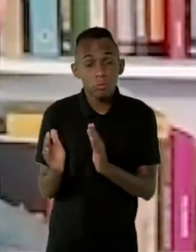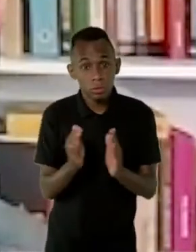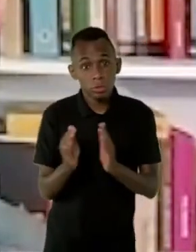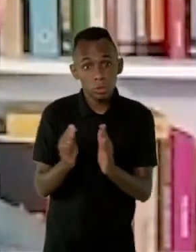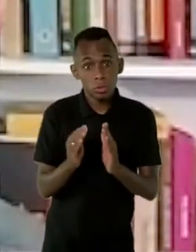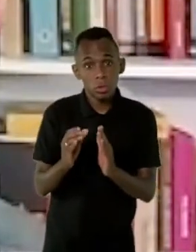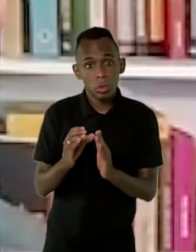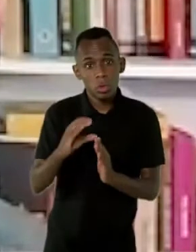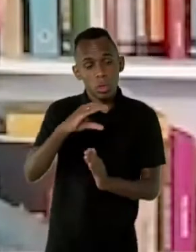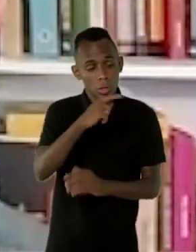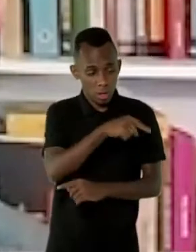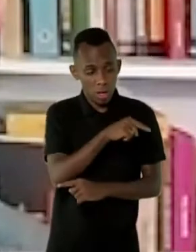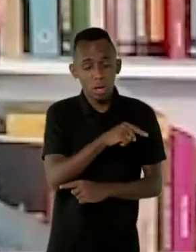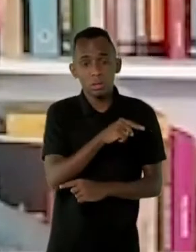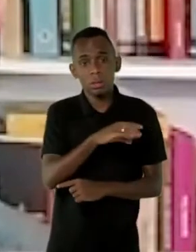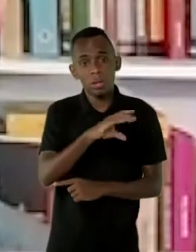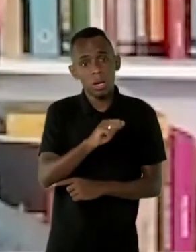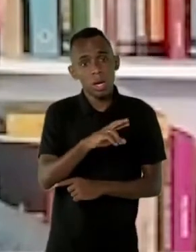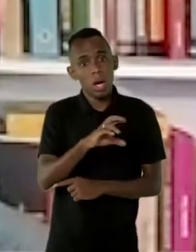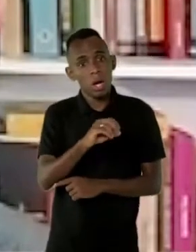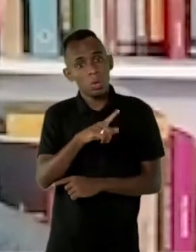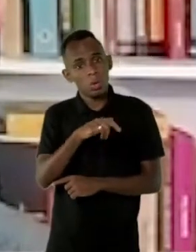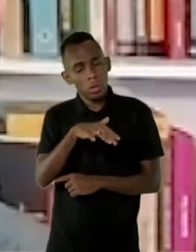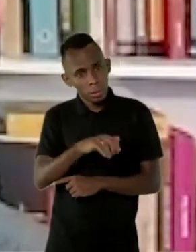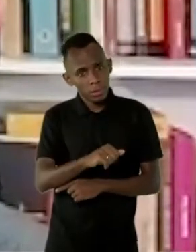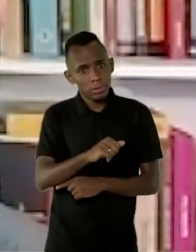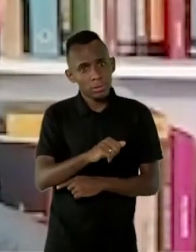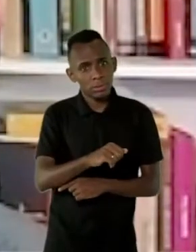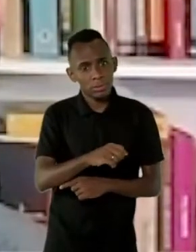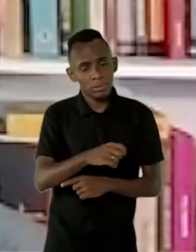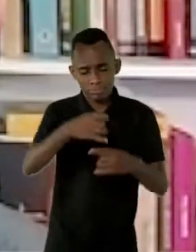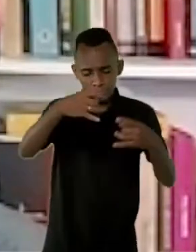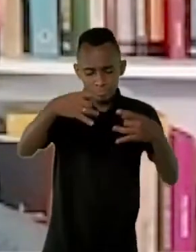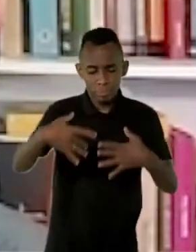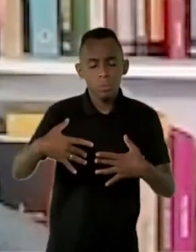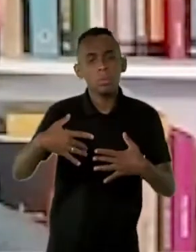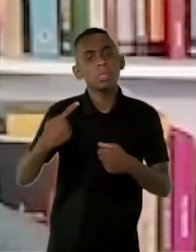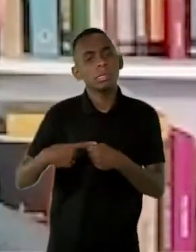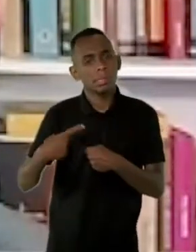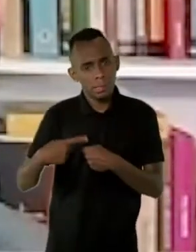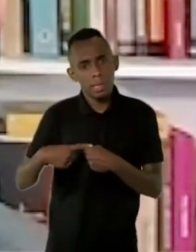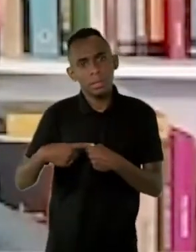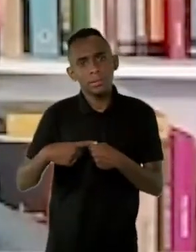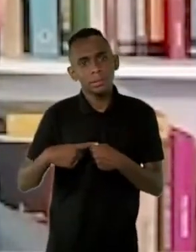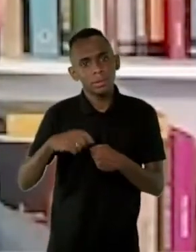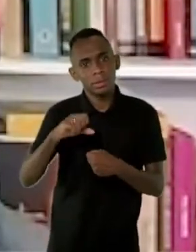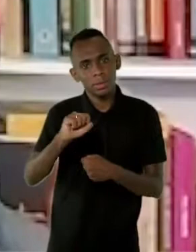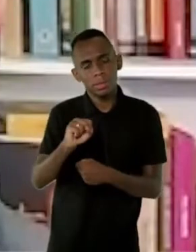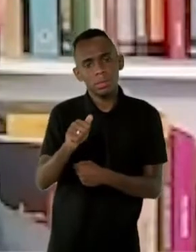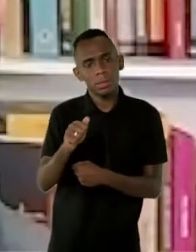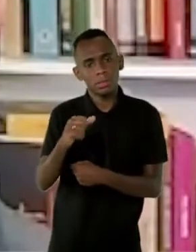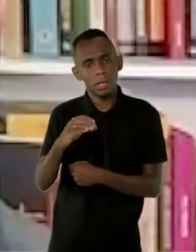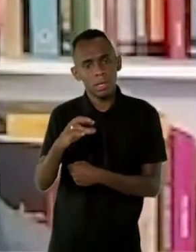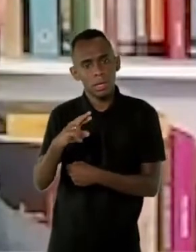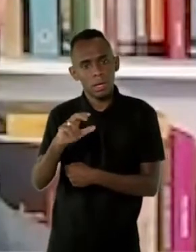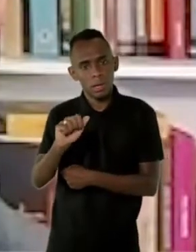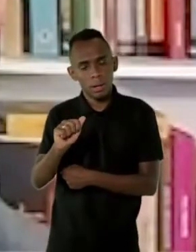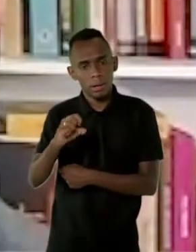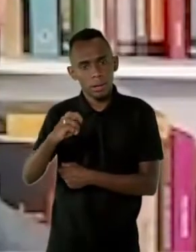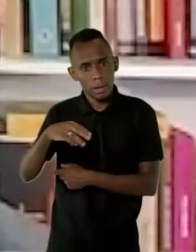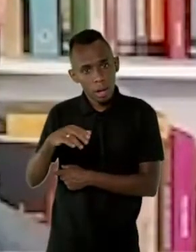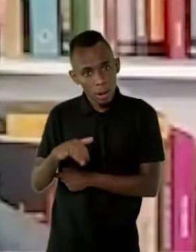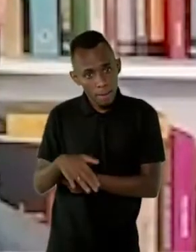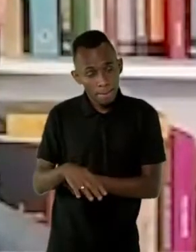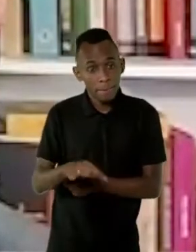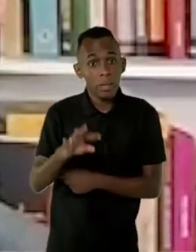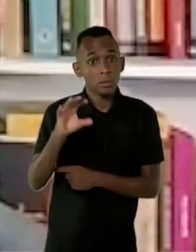Carolina começou a deixar realmente a cidade de Sacramento, né? E aí, quer dizer, ela é